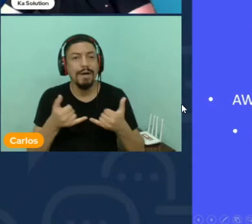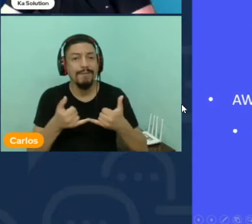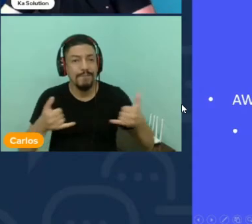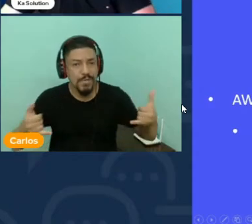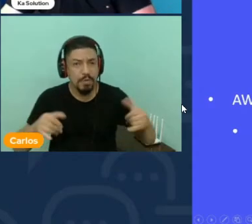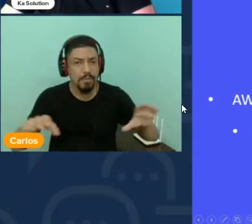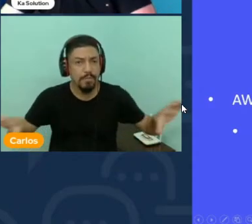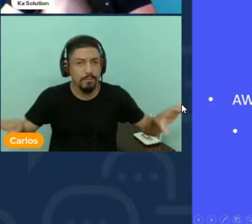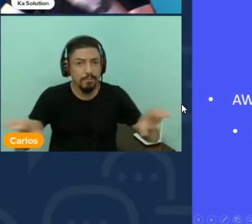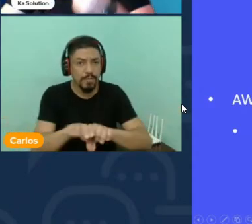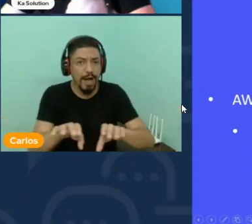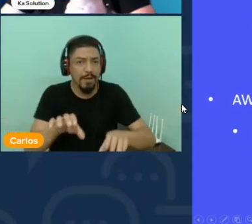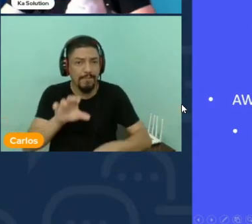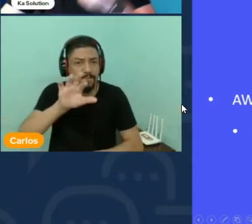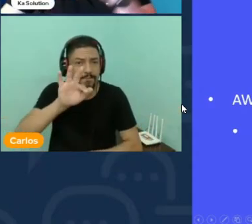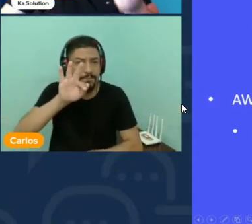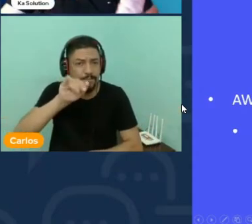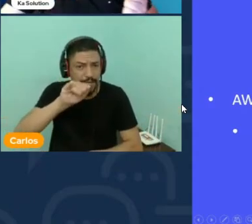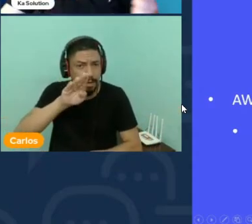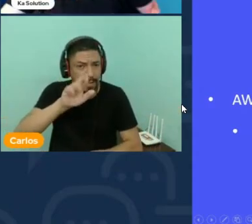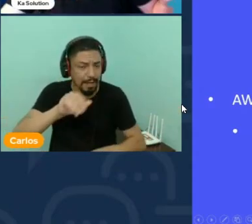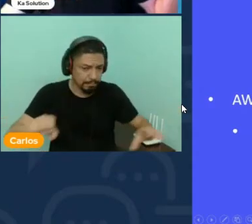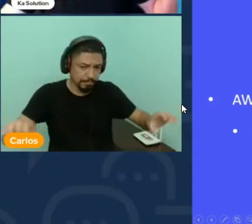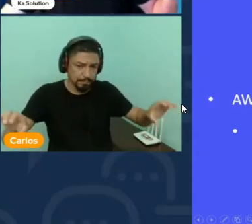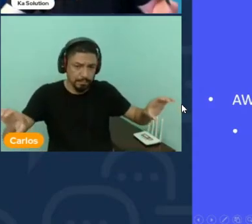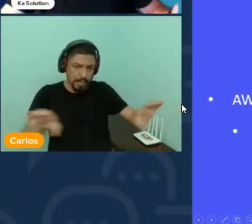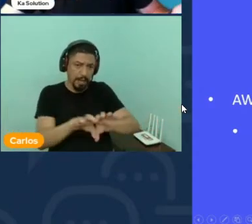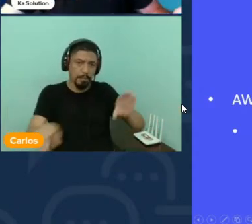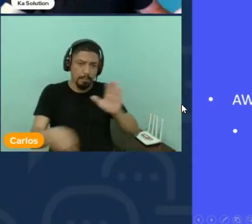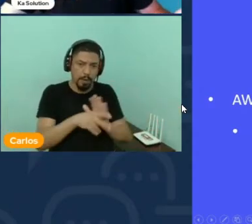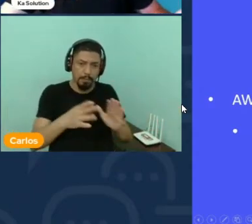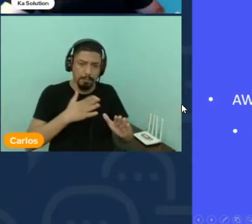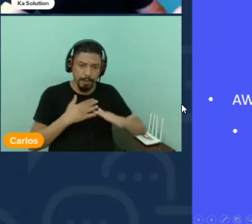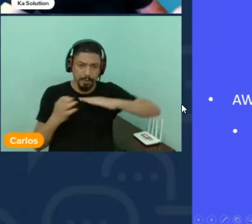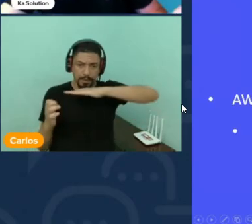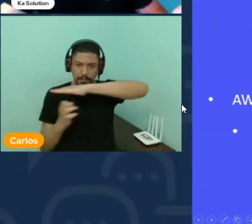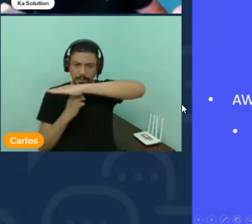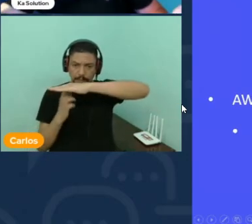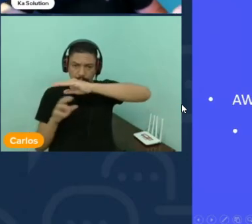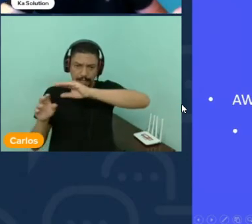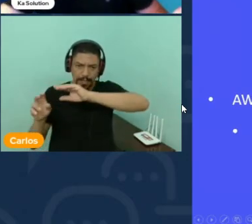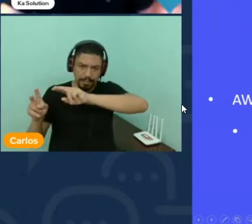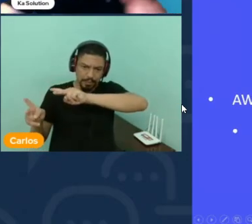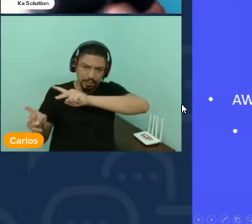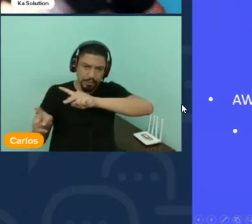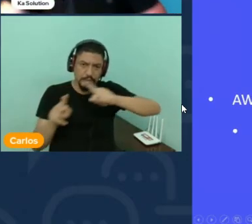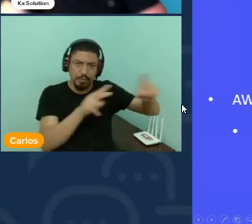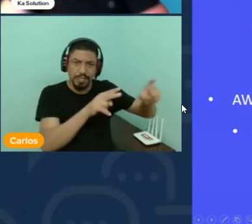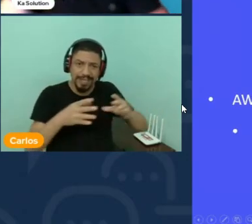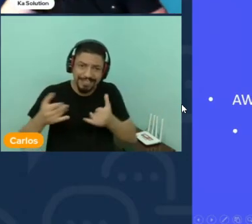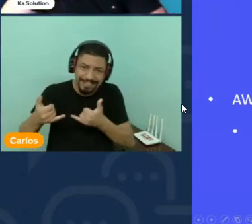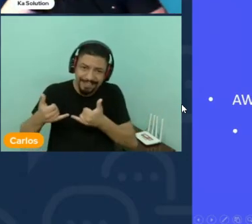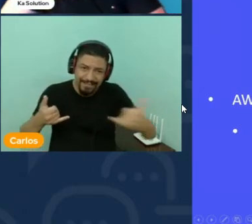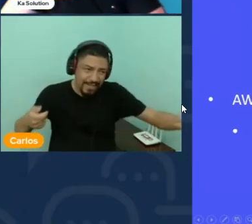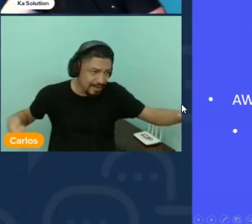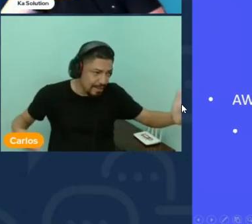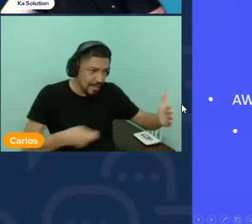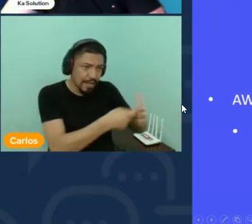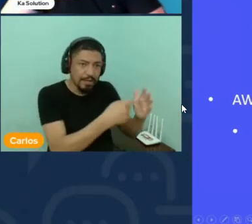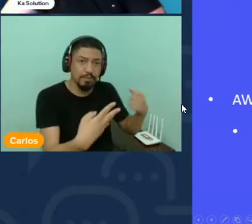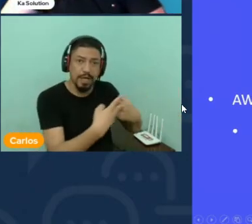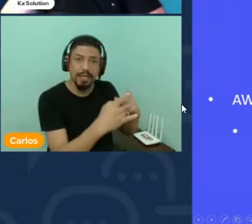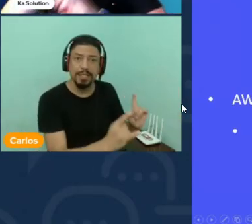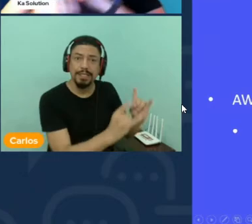ótica dedicada. Um cabo que é só meu, que vai da minha empresa até a região mais próxima da